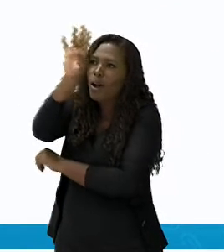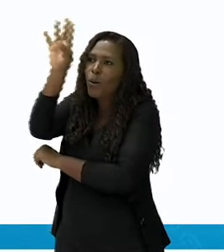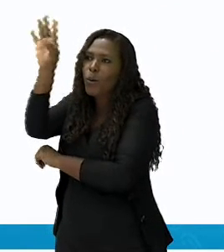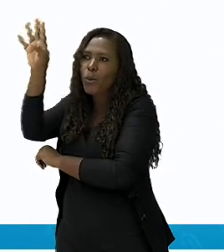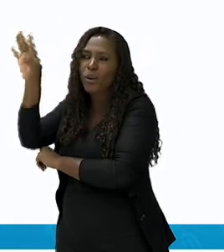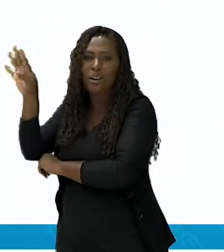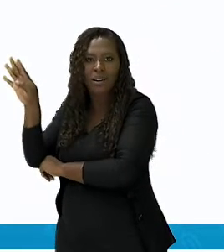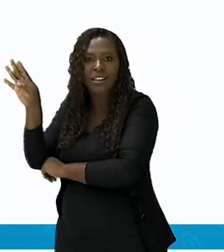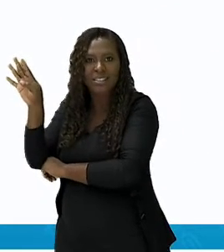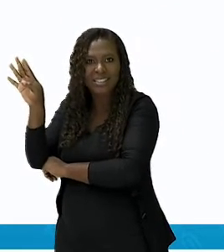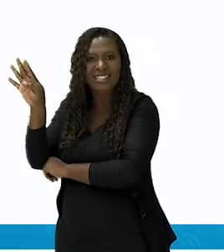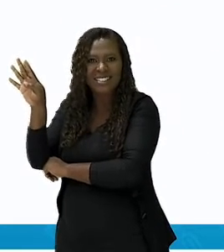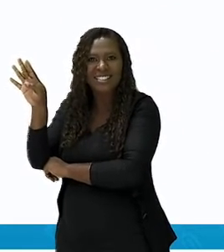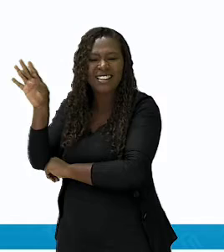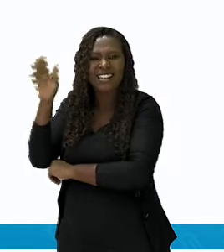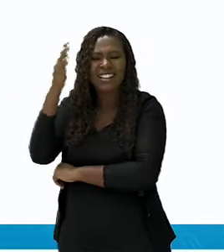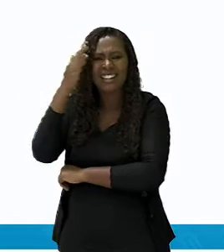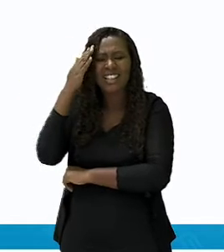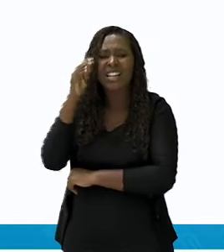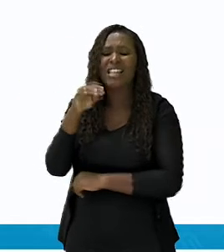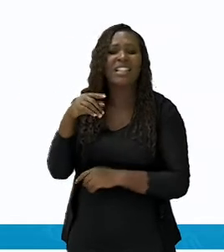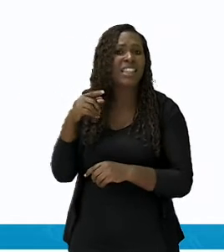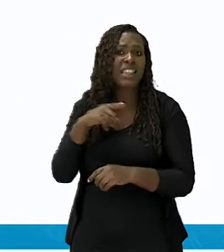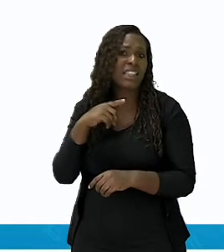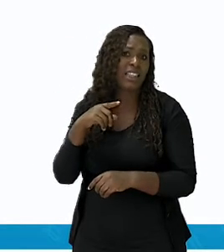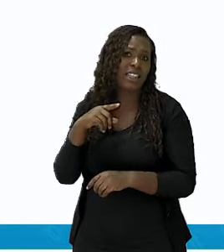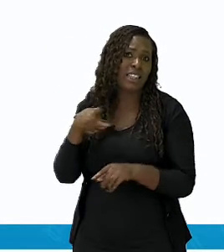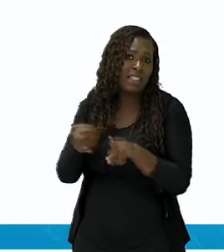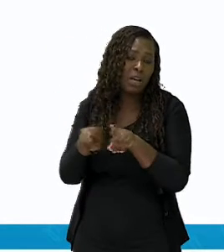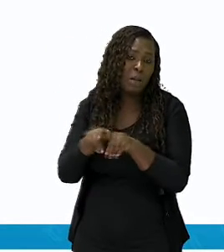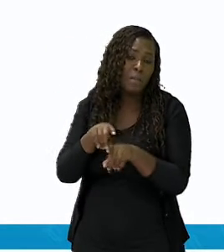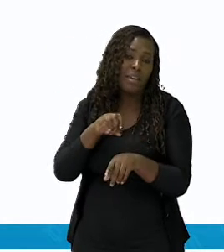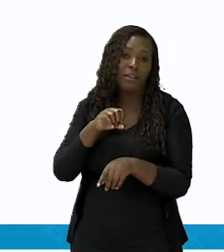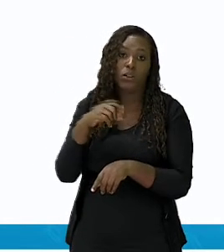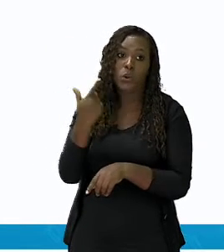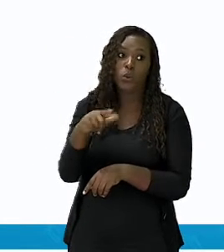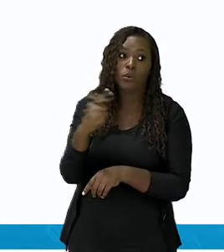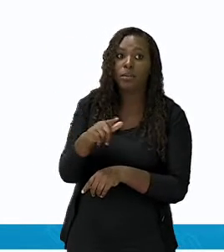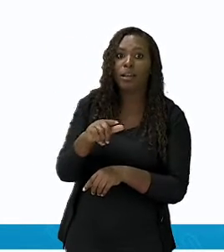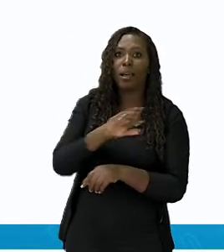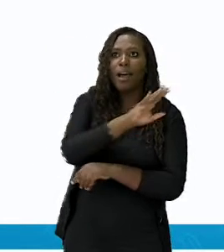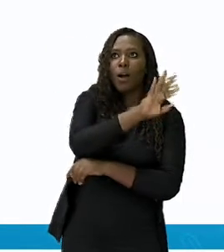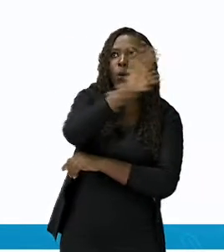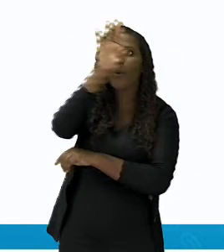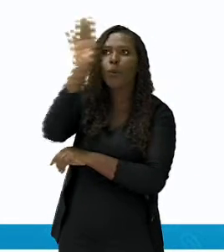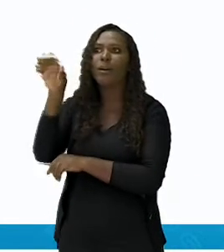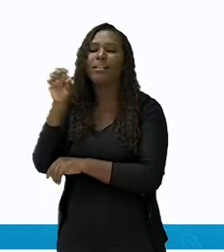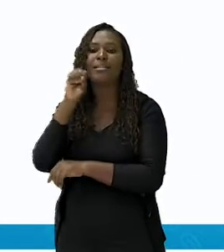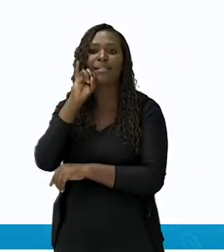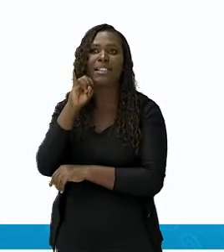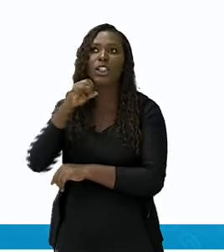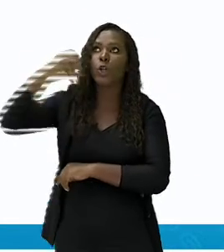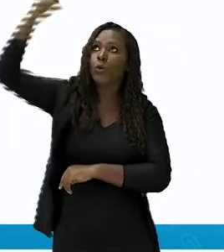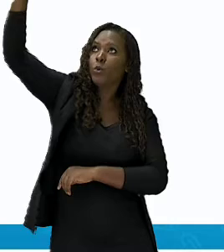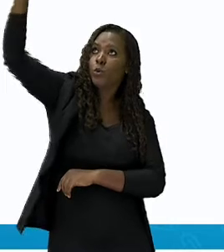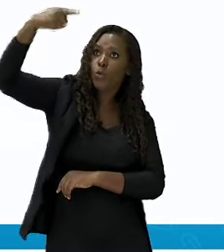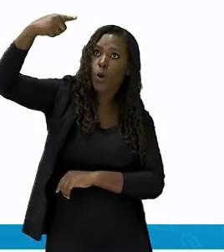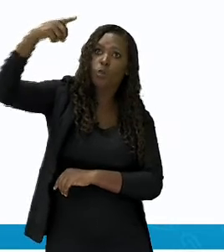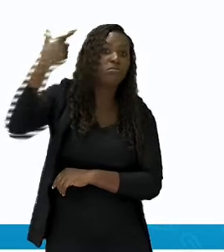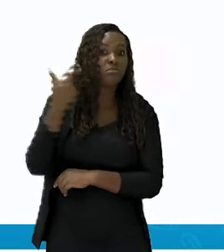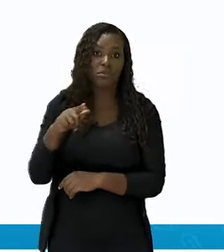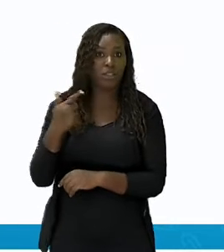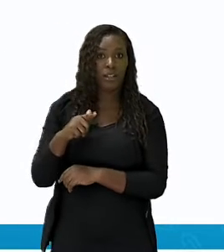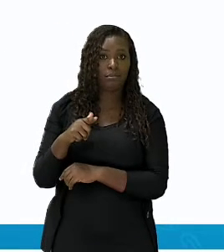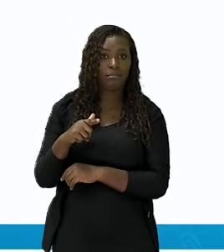existe também o arco-íris se não tiver os raios do sol. Geralmente o arco-íris